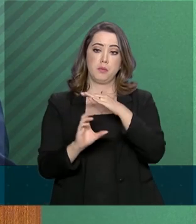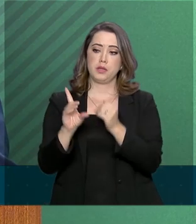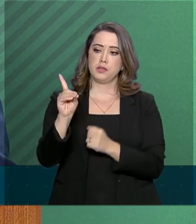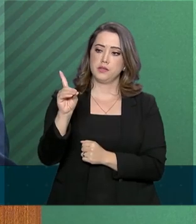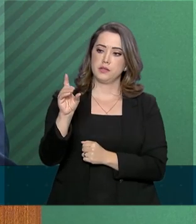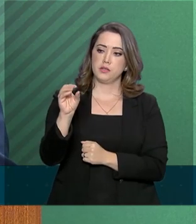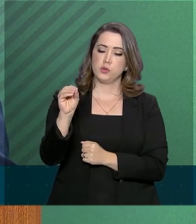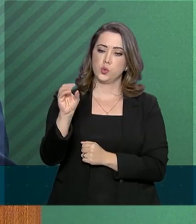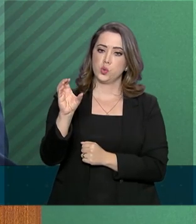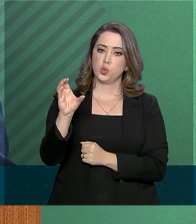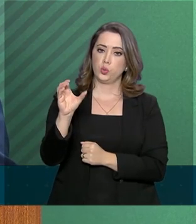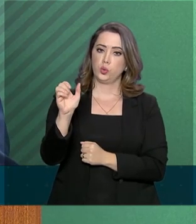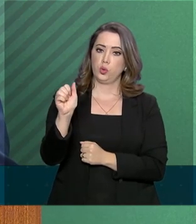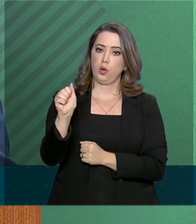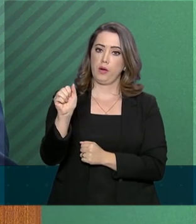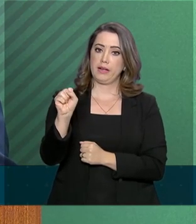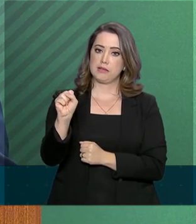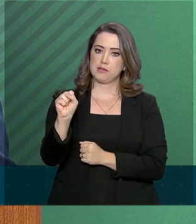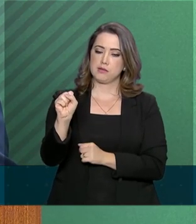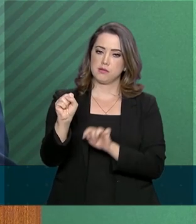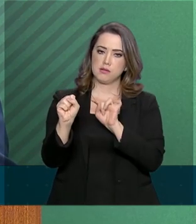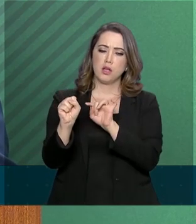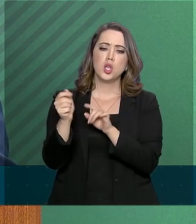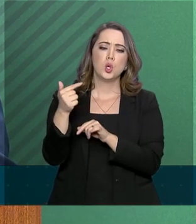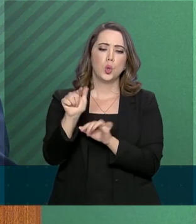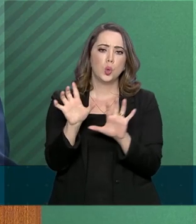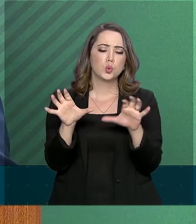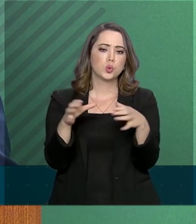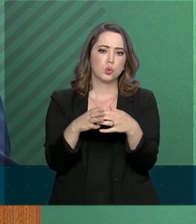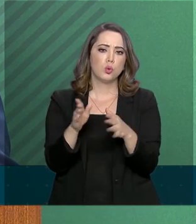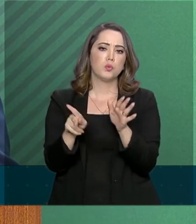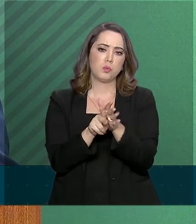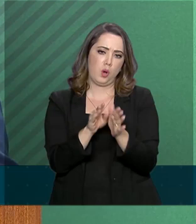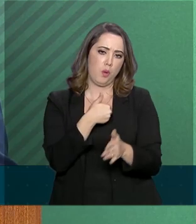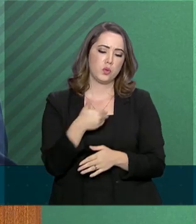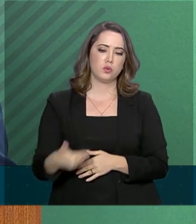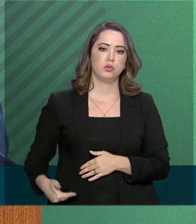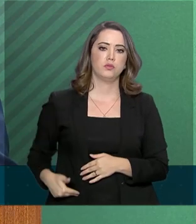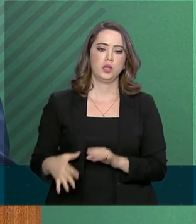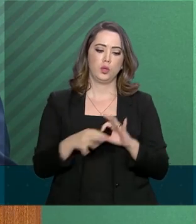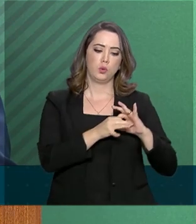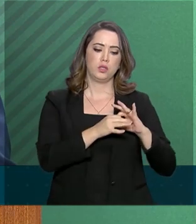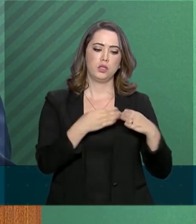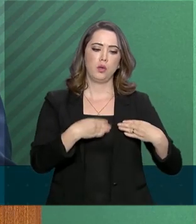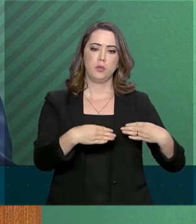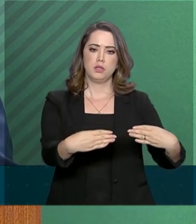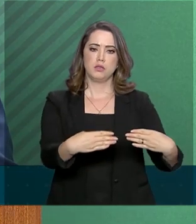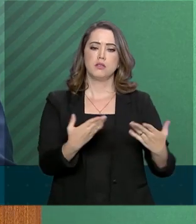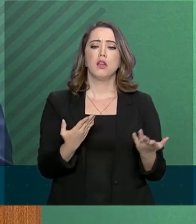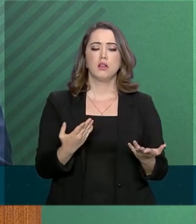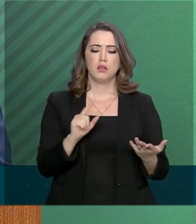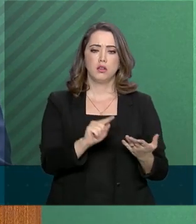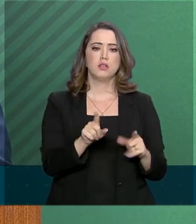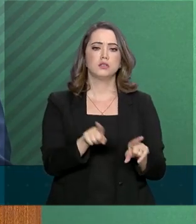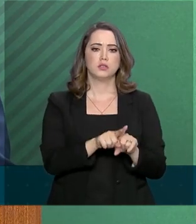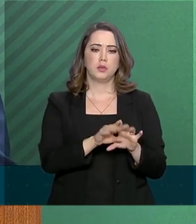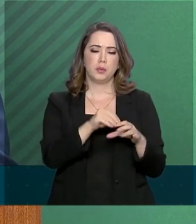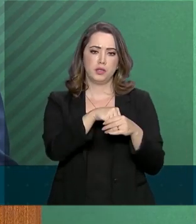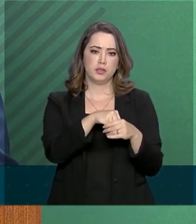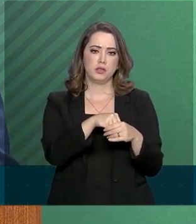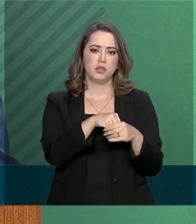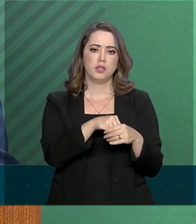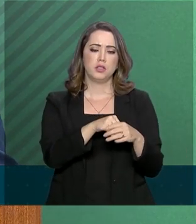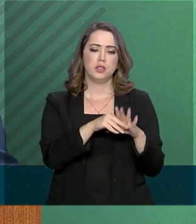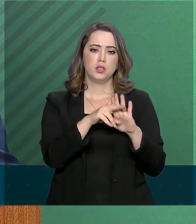estruturas de governo ligadas ao ministério também serão supervisionadas dentro desse cronograma